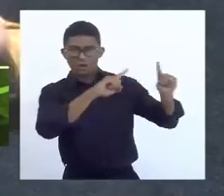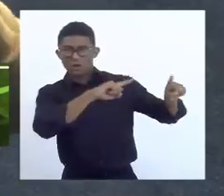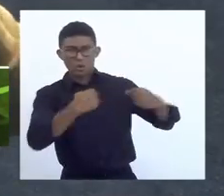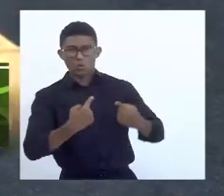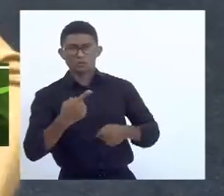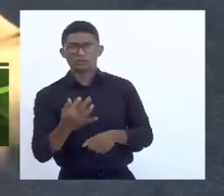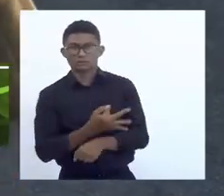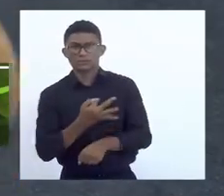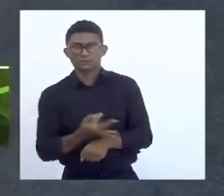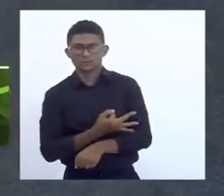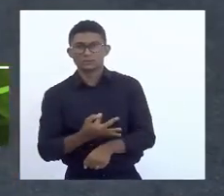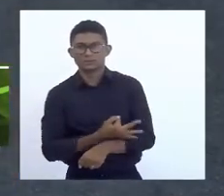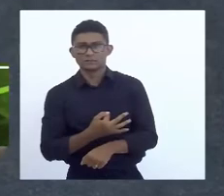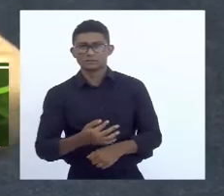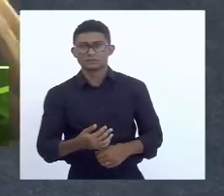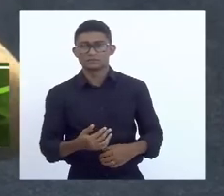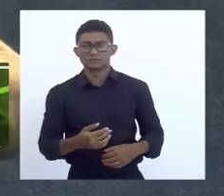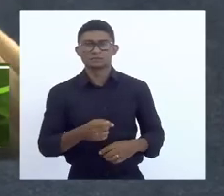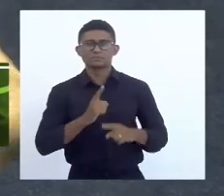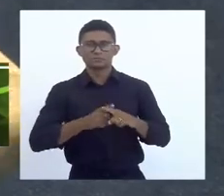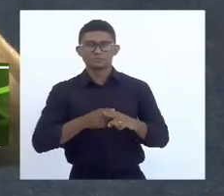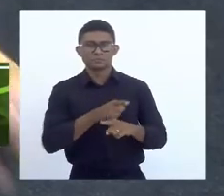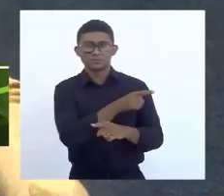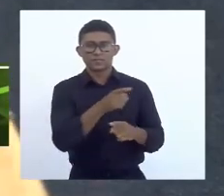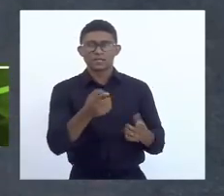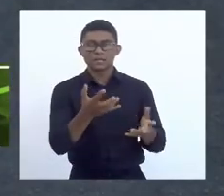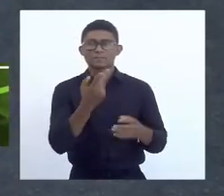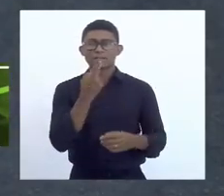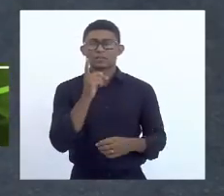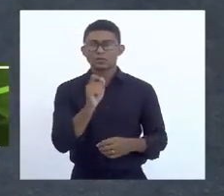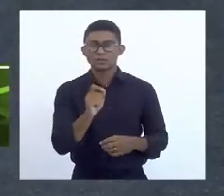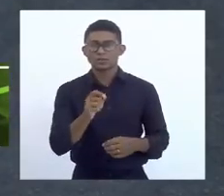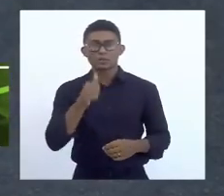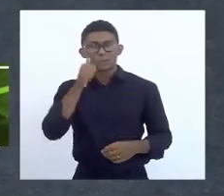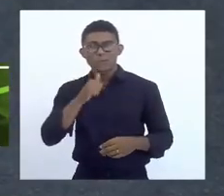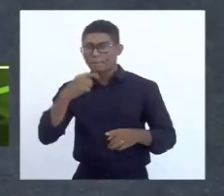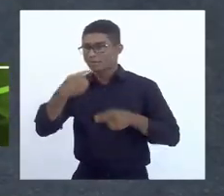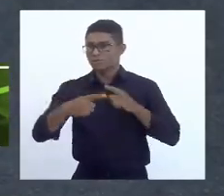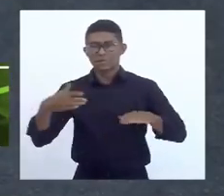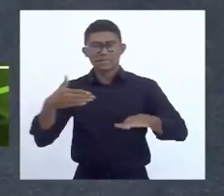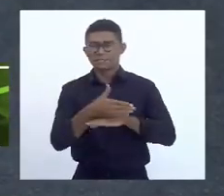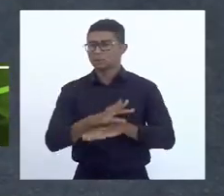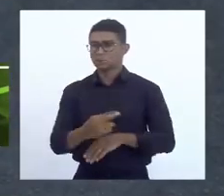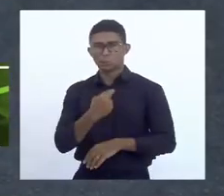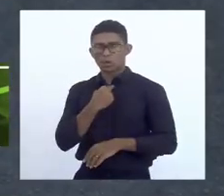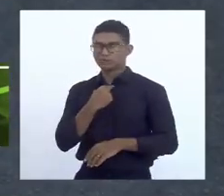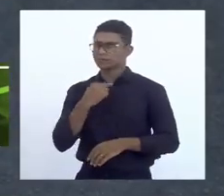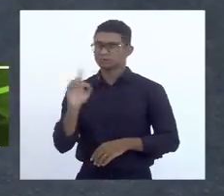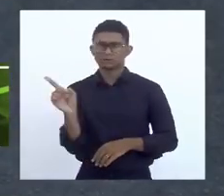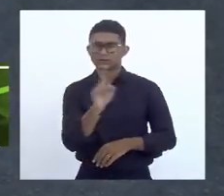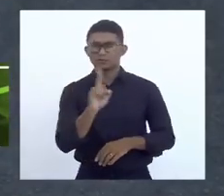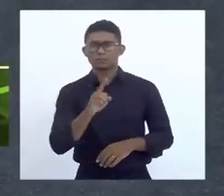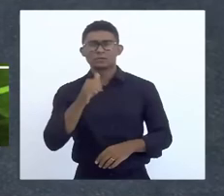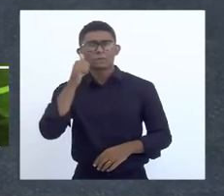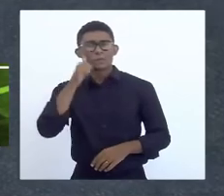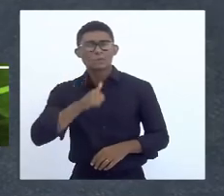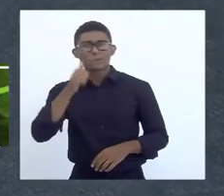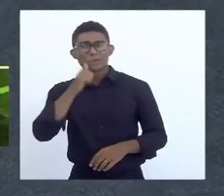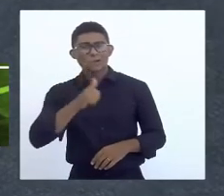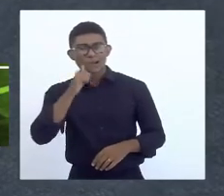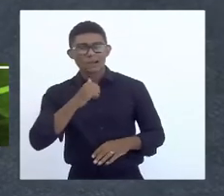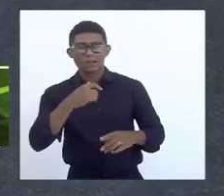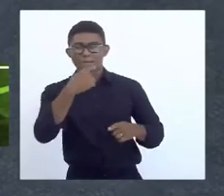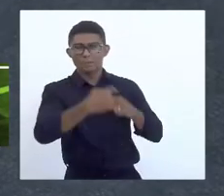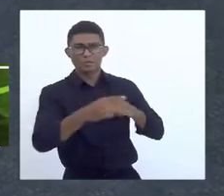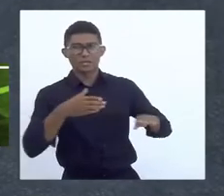parte dessa onda de querer dizer que o lugar da mulher é no espaço privado. Não. O lugar das mulheres é no espaço político